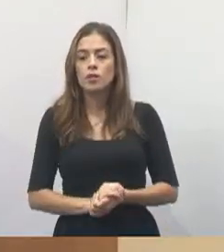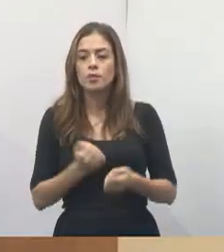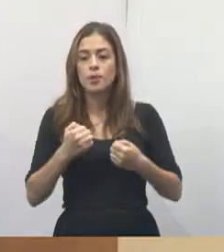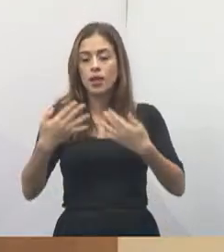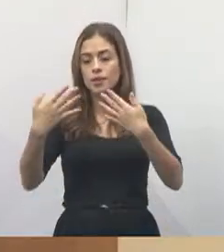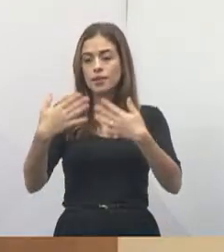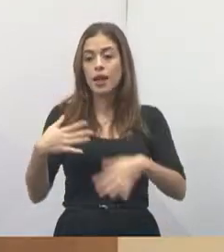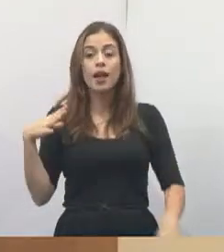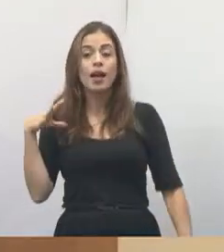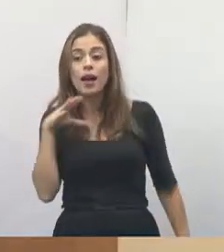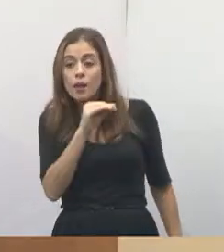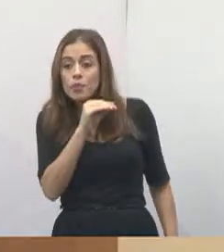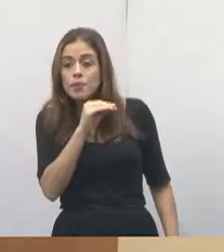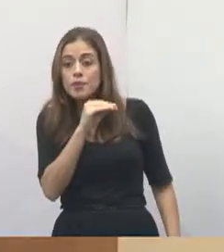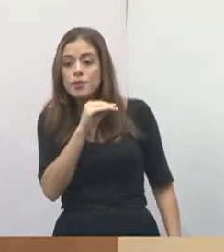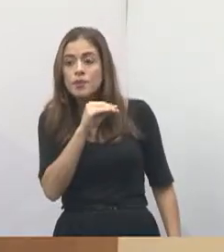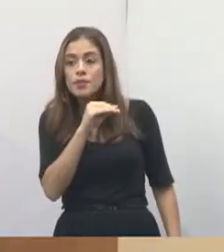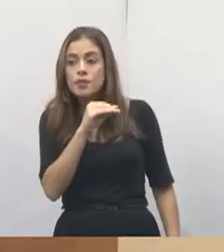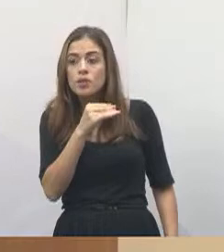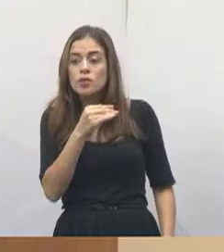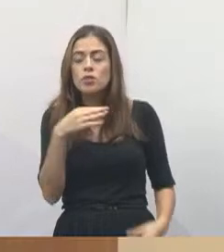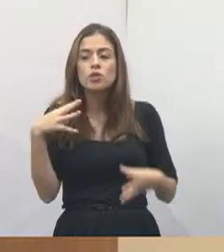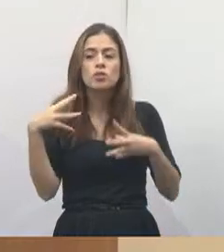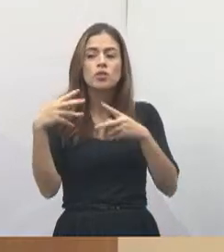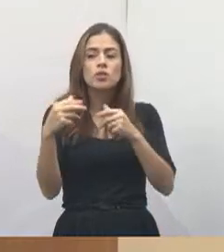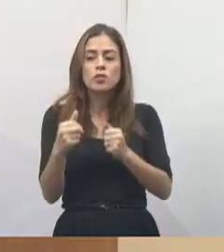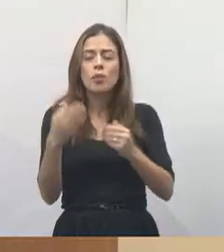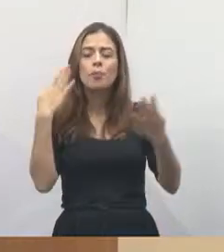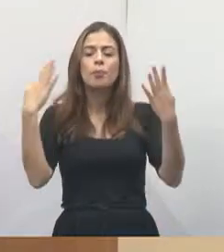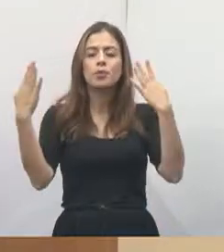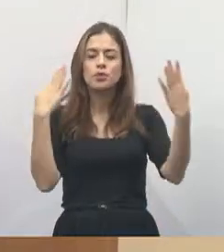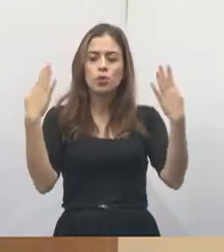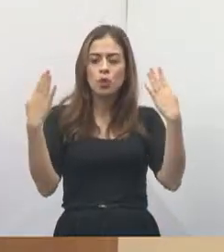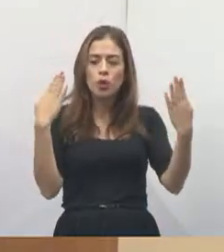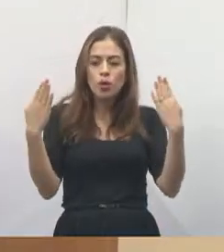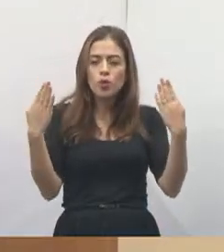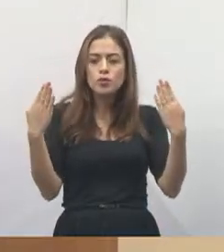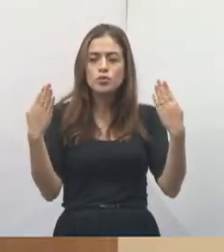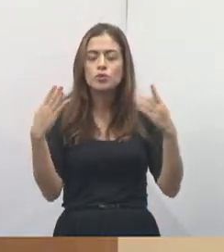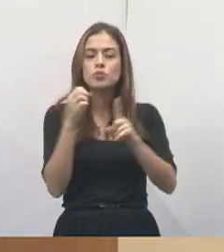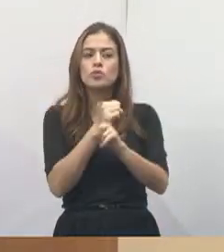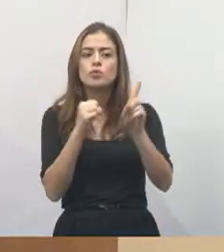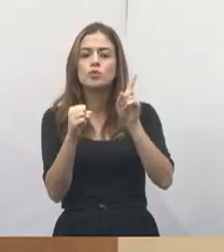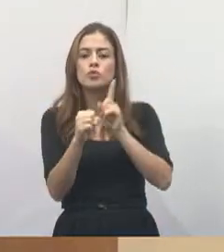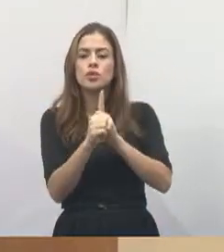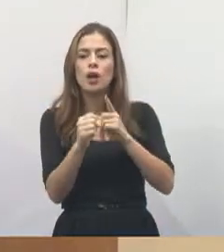ser célere, onde ela vai receber todo o atendimento psicológico,